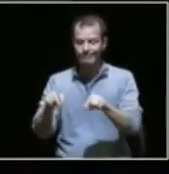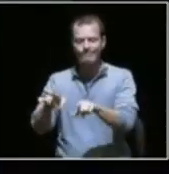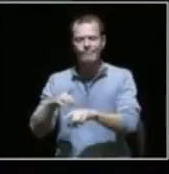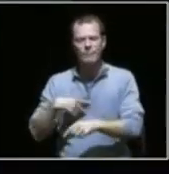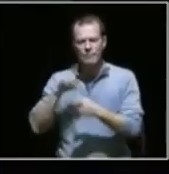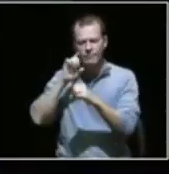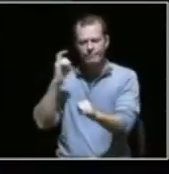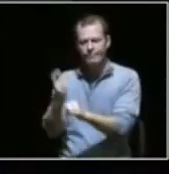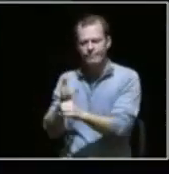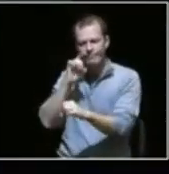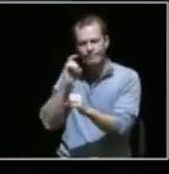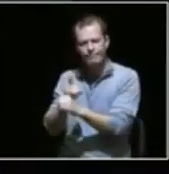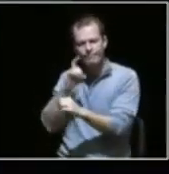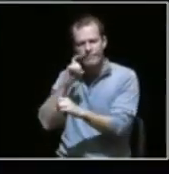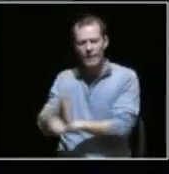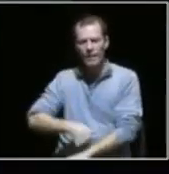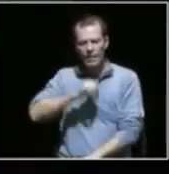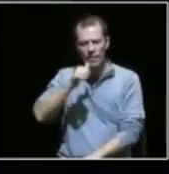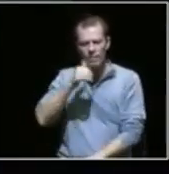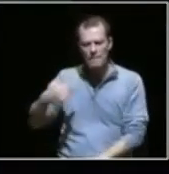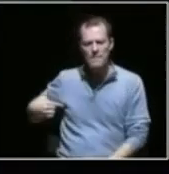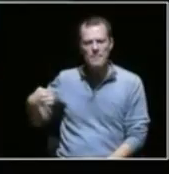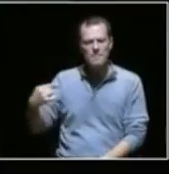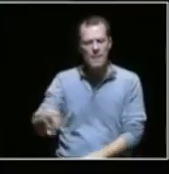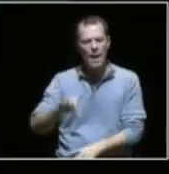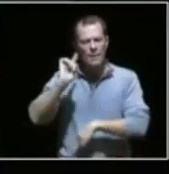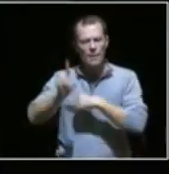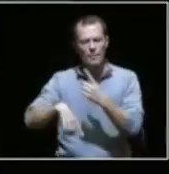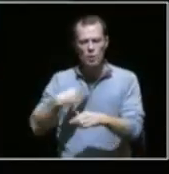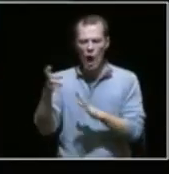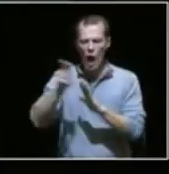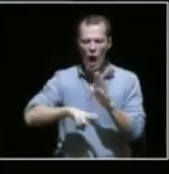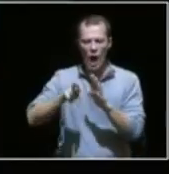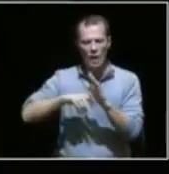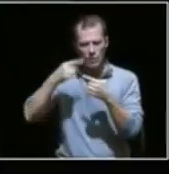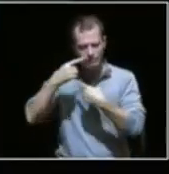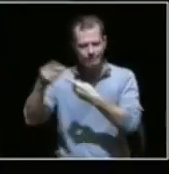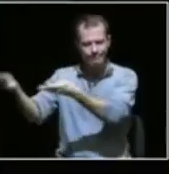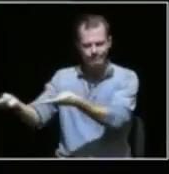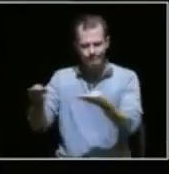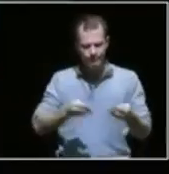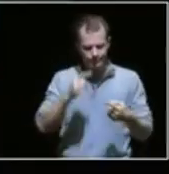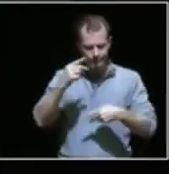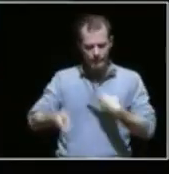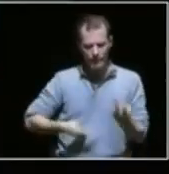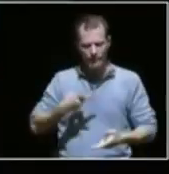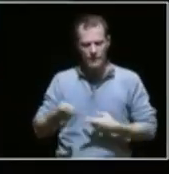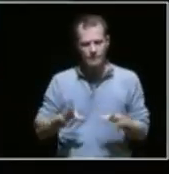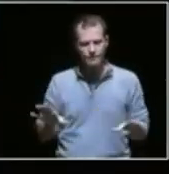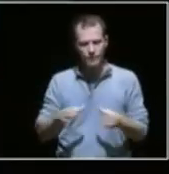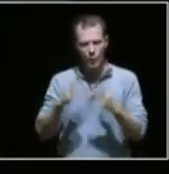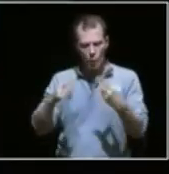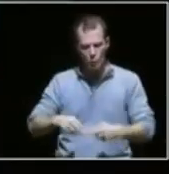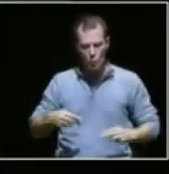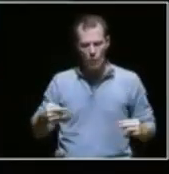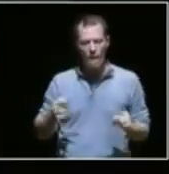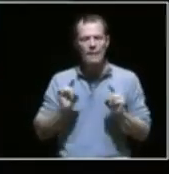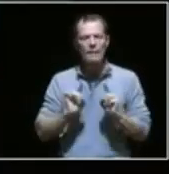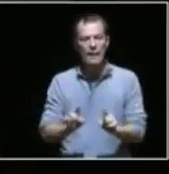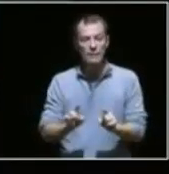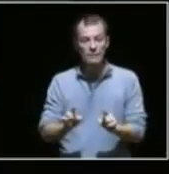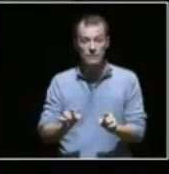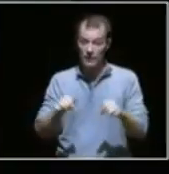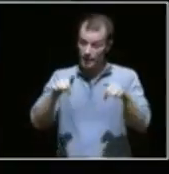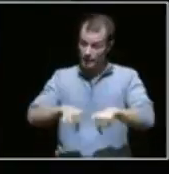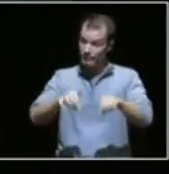processo de monitorização periódica, com a devida apresentação de relatório para posterior avaliação pelos órgãos municipais, nomeadamente